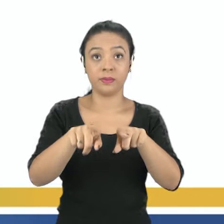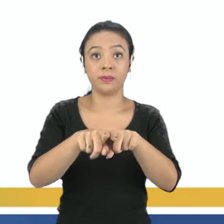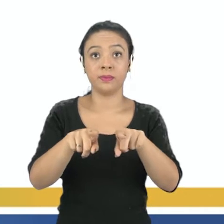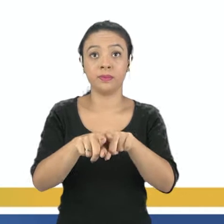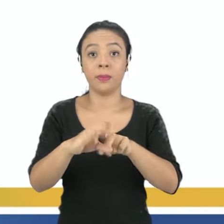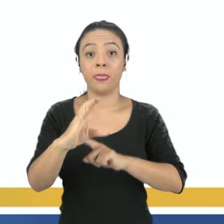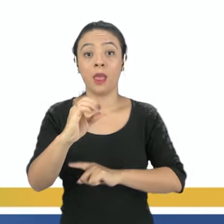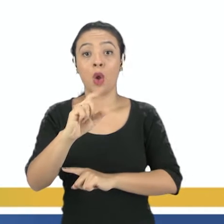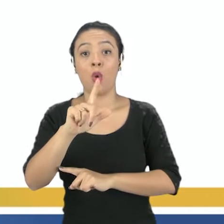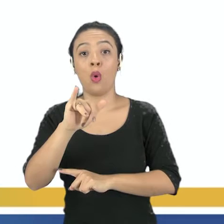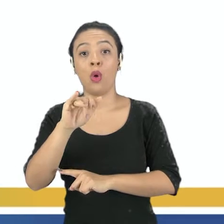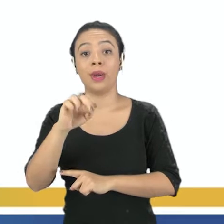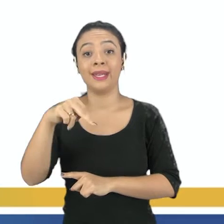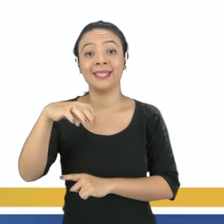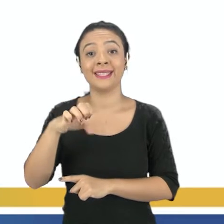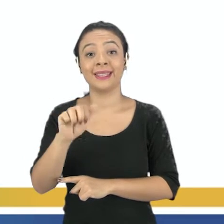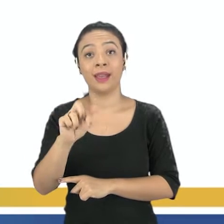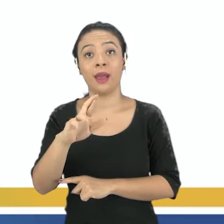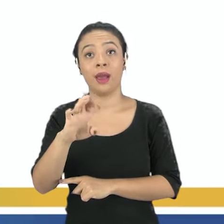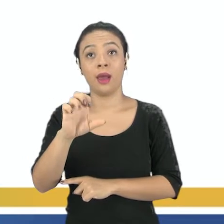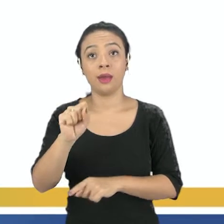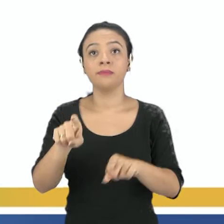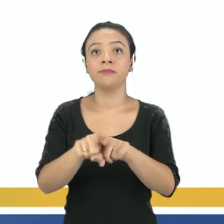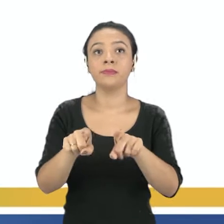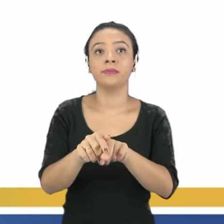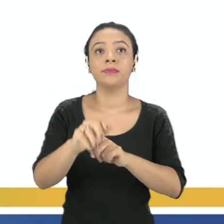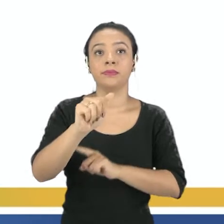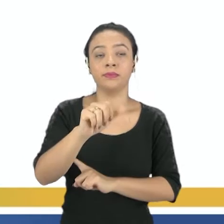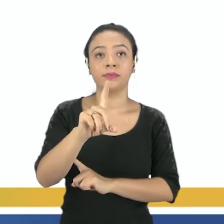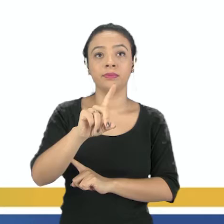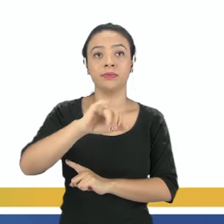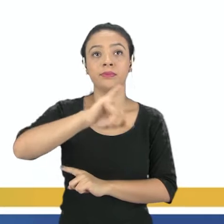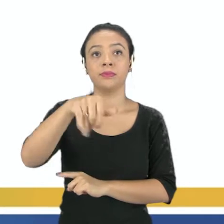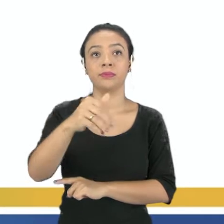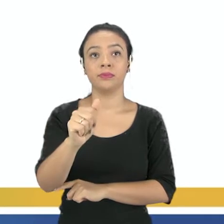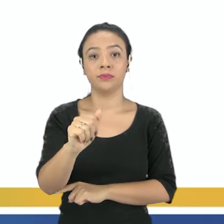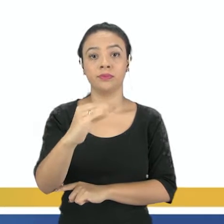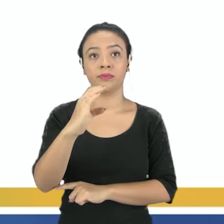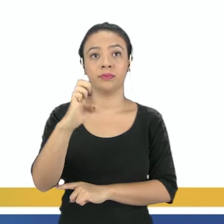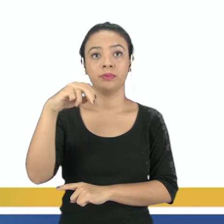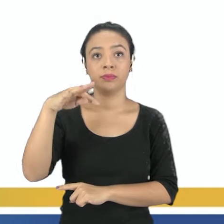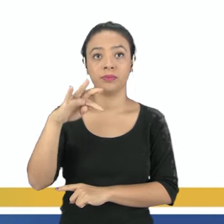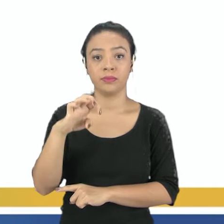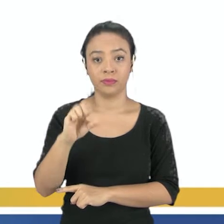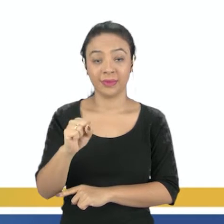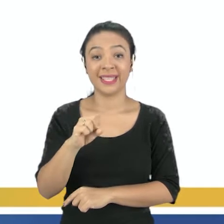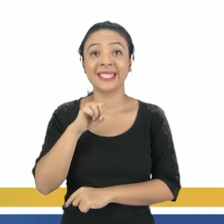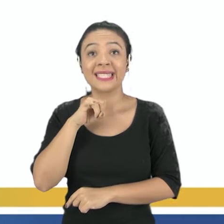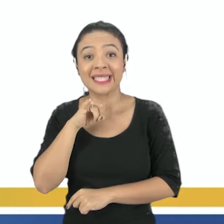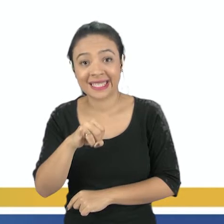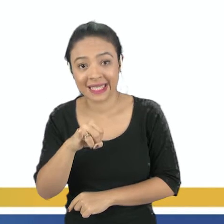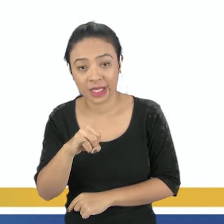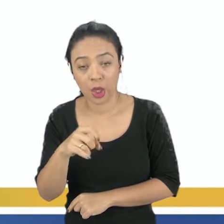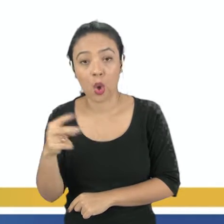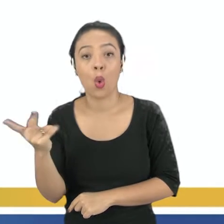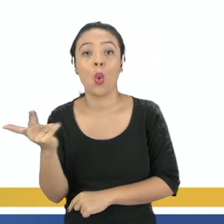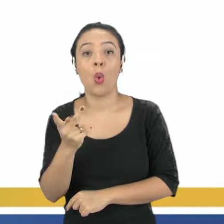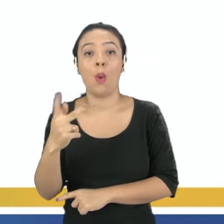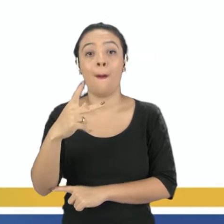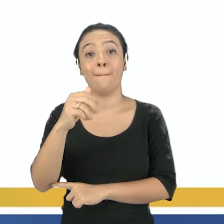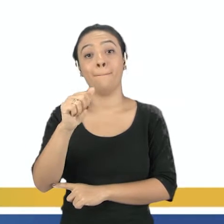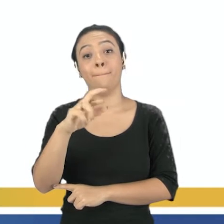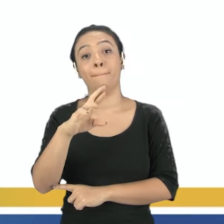colineares ou segmentos adjacentes se dois segmentos de retas forem Paralelos né